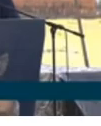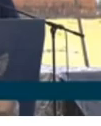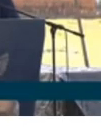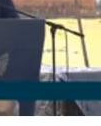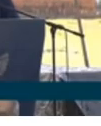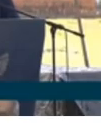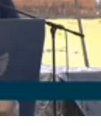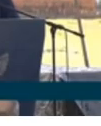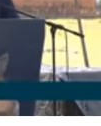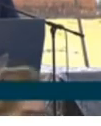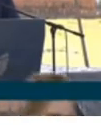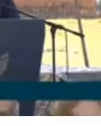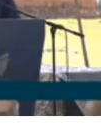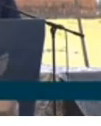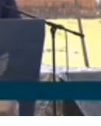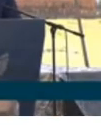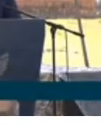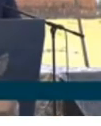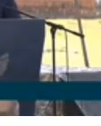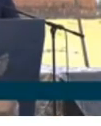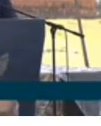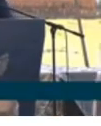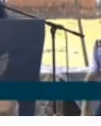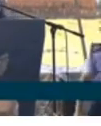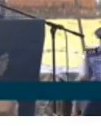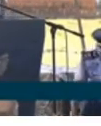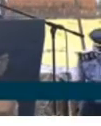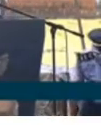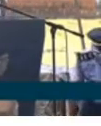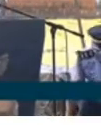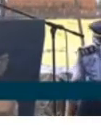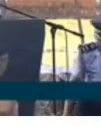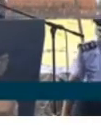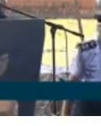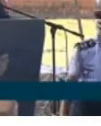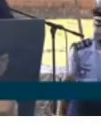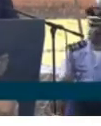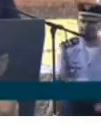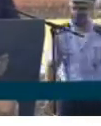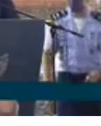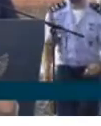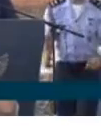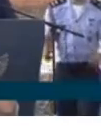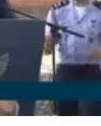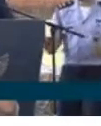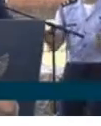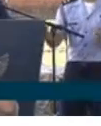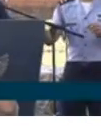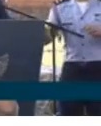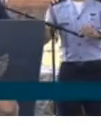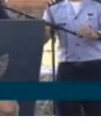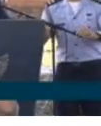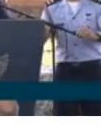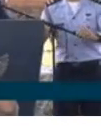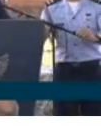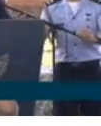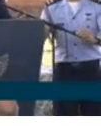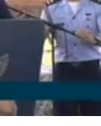por último ser a mais importante, nossa querida ministra Tereza Cristina, o orgulho do